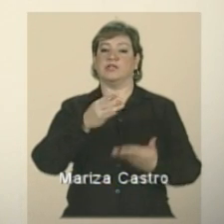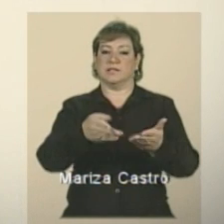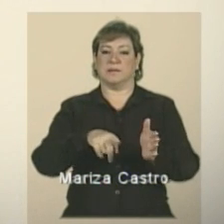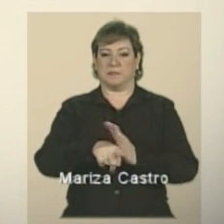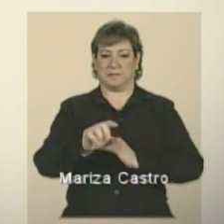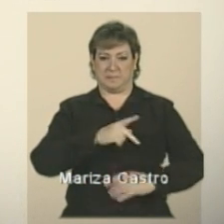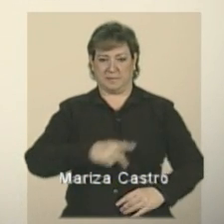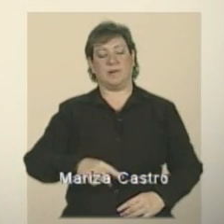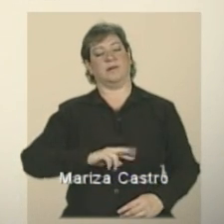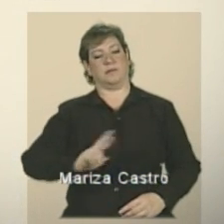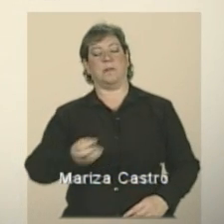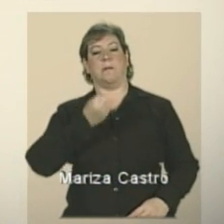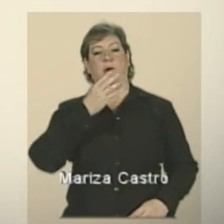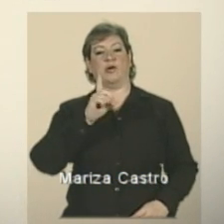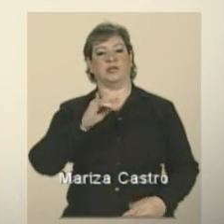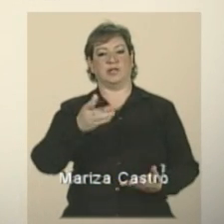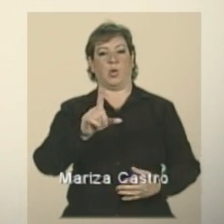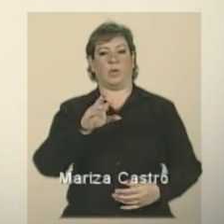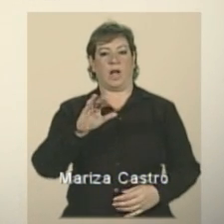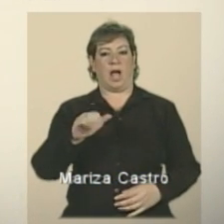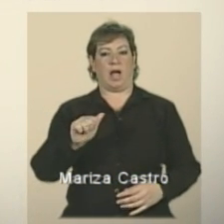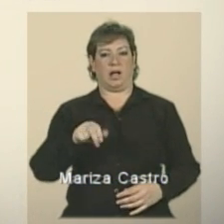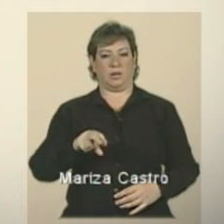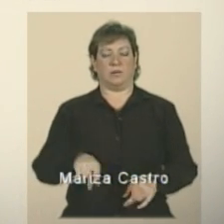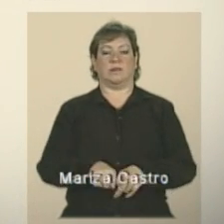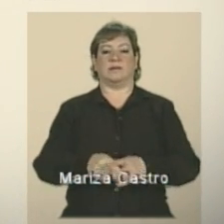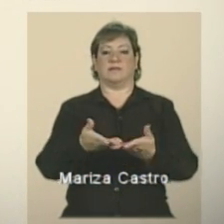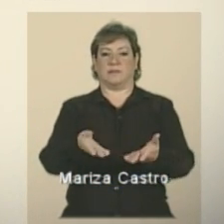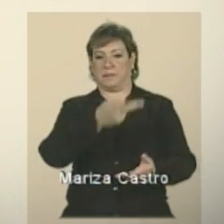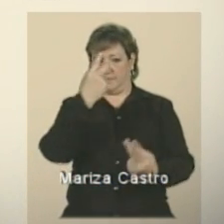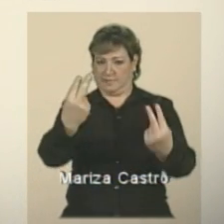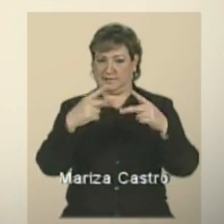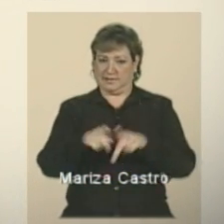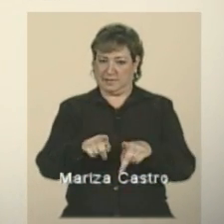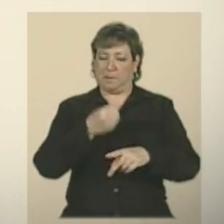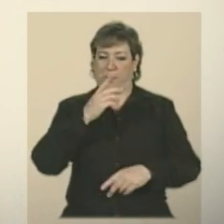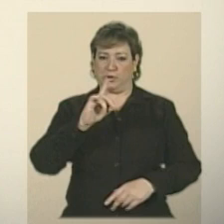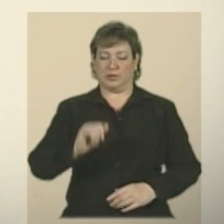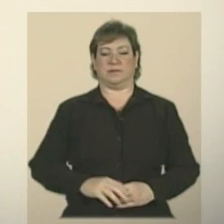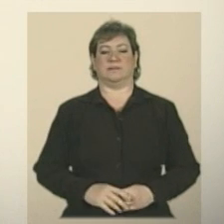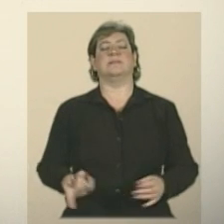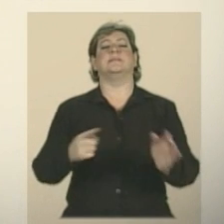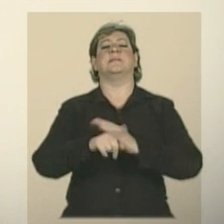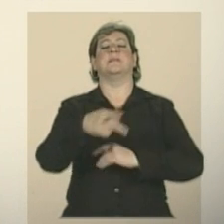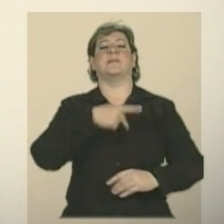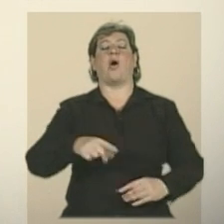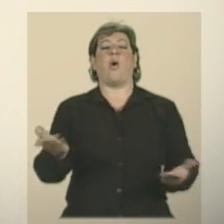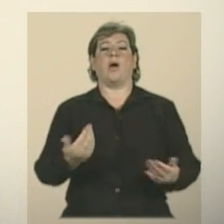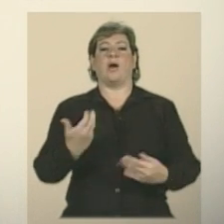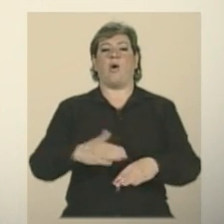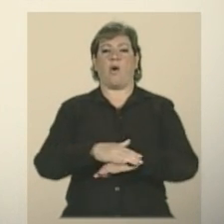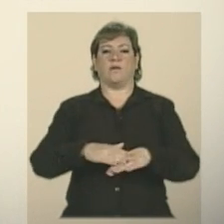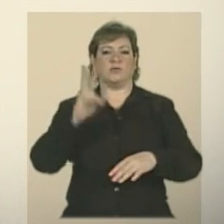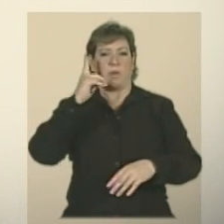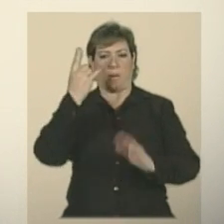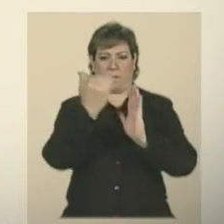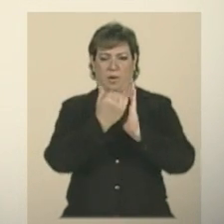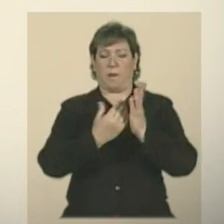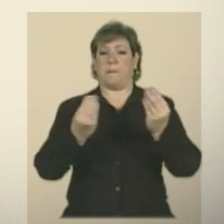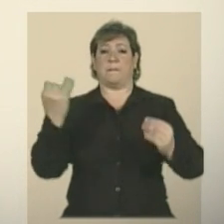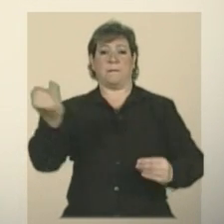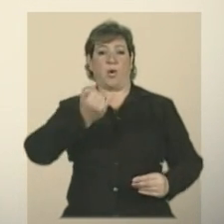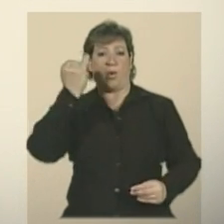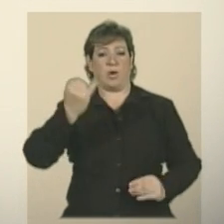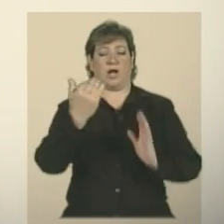dia, Luciano. E um bom dia para você também, ouvinte. Presidenta, hoje eu queria conversar sobre um programa que tem tido muita importância na agenda